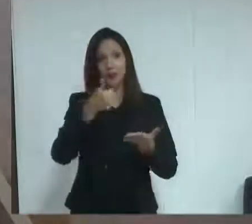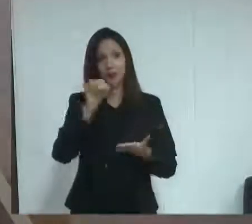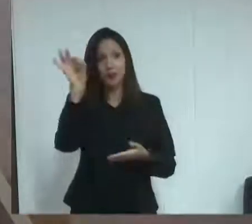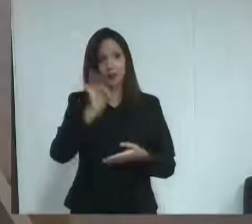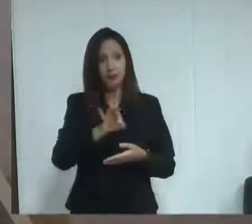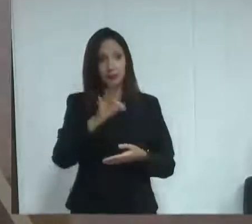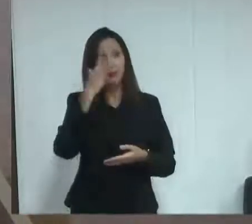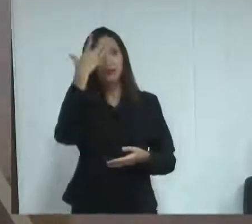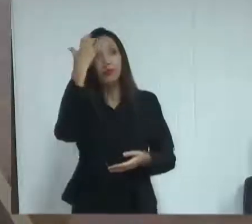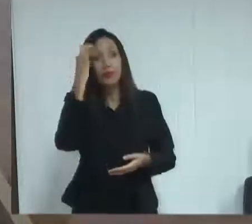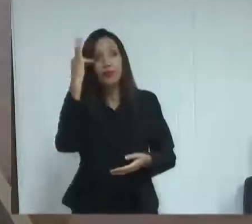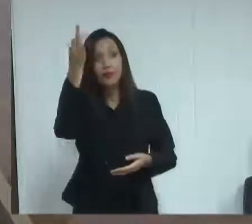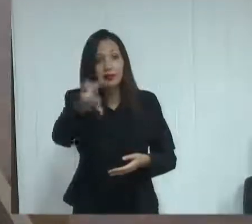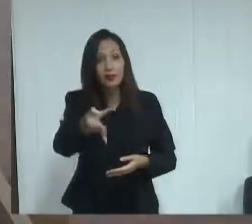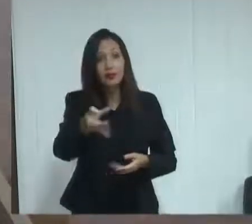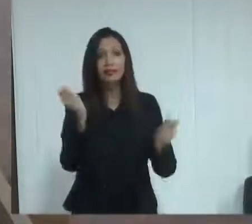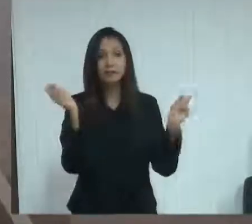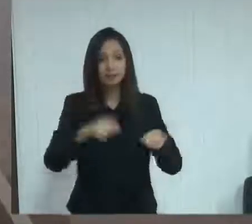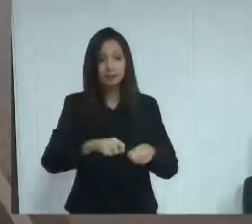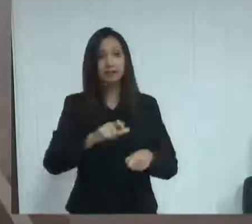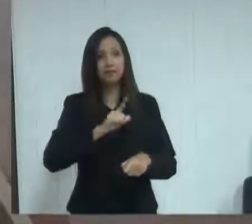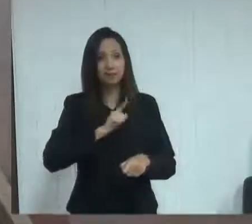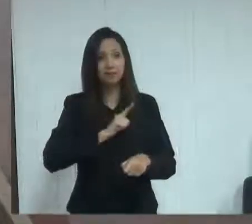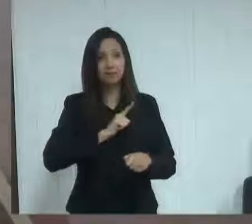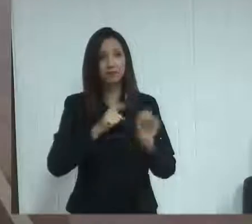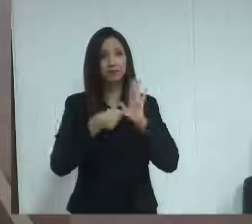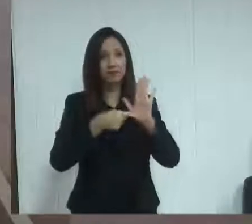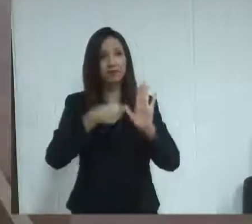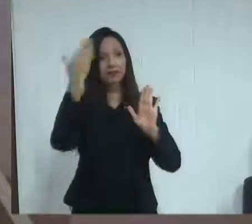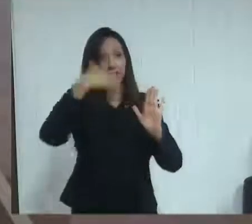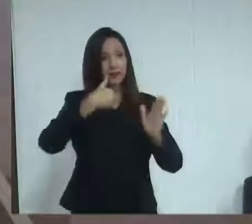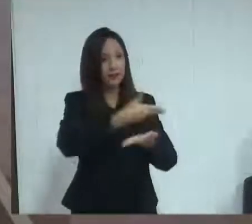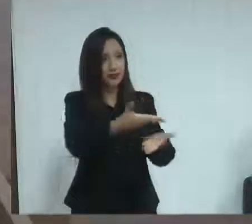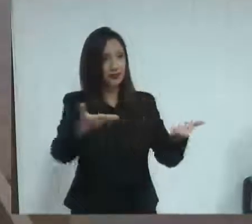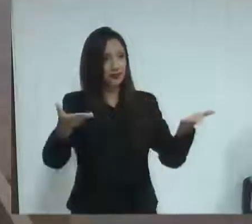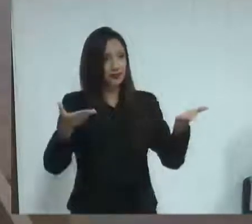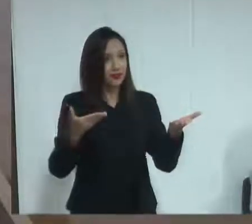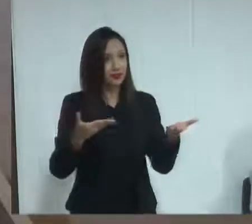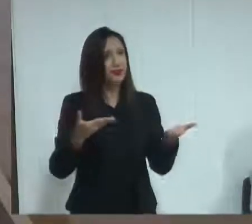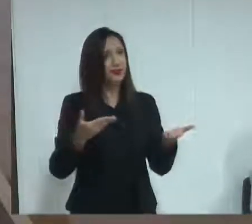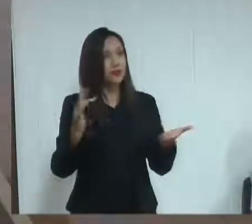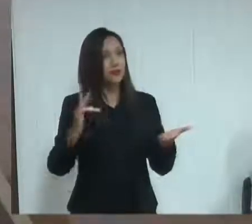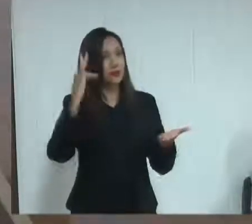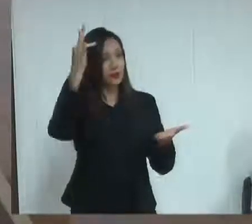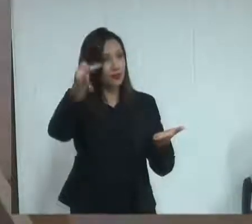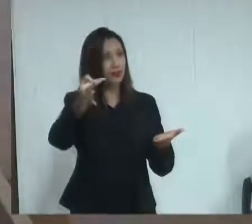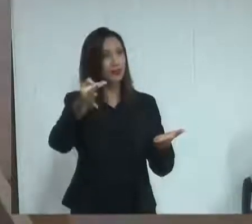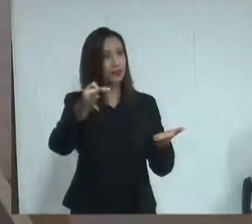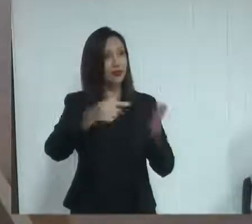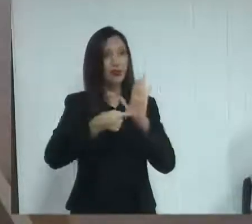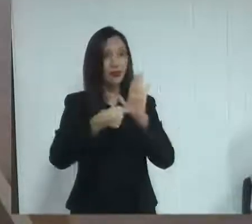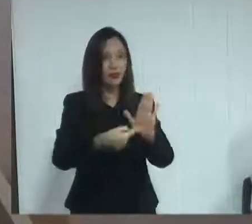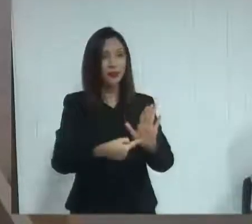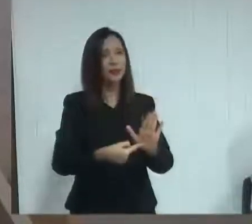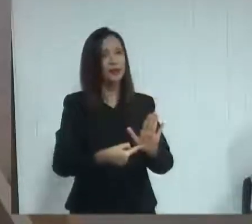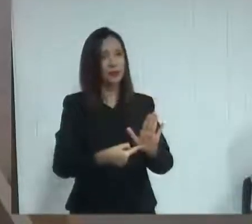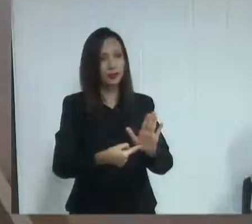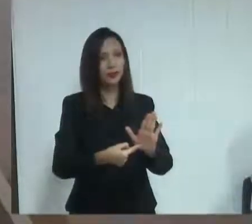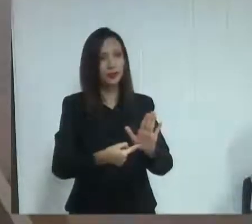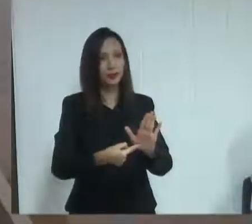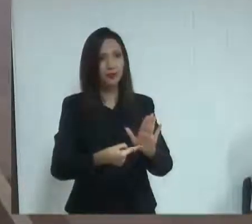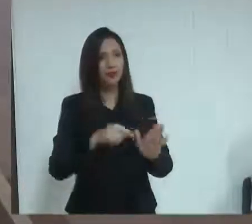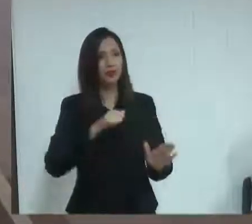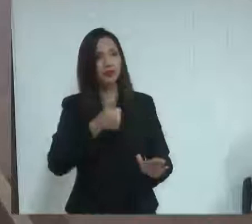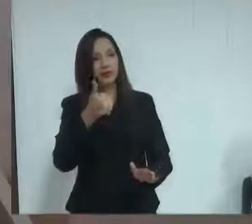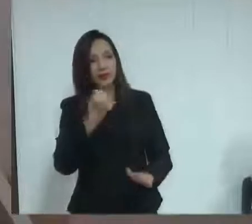vai dar, e acho até que poderia vir a público dizer muito bem claro no futuro, mostrando por que apliquei